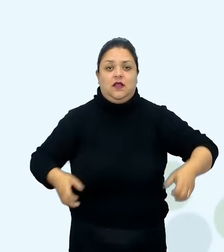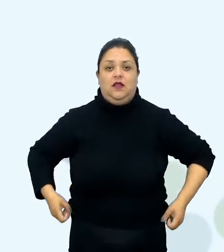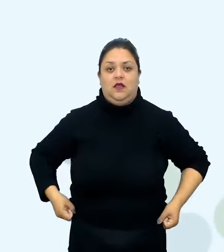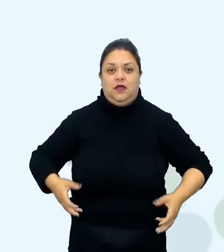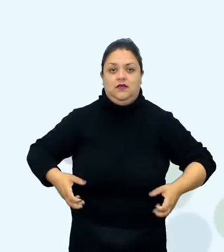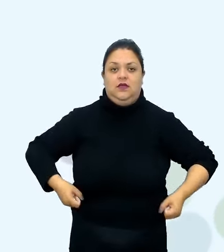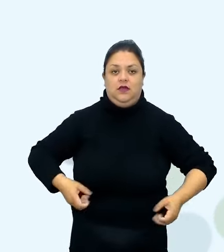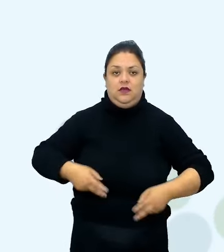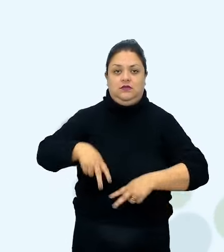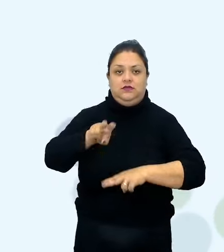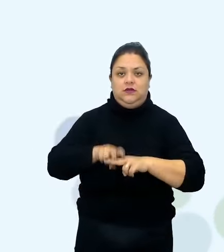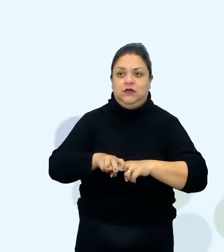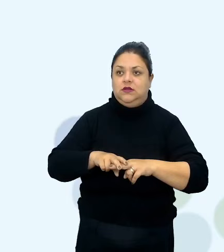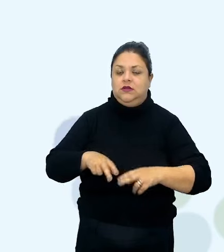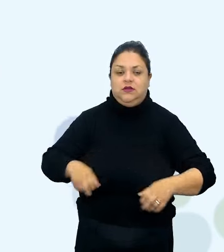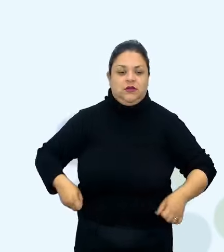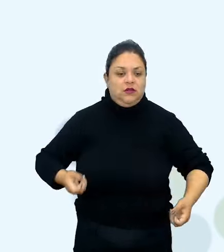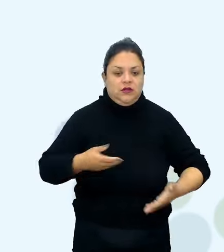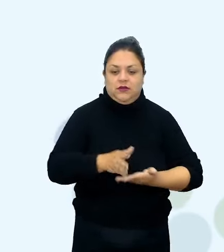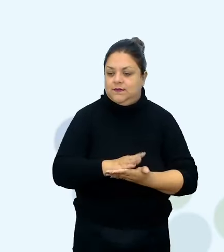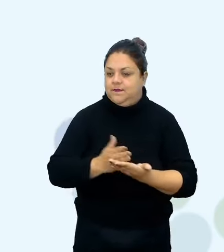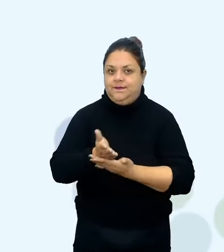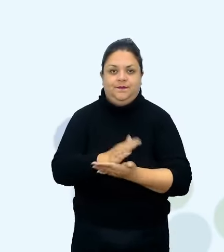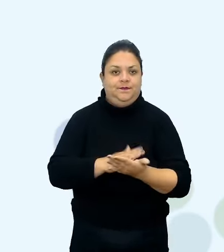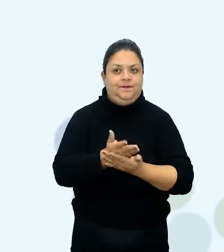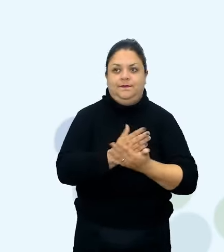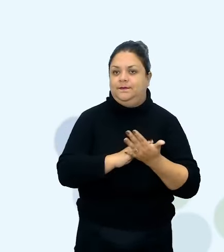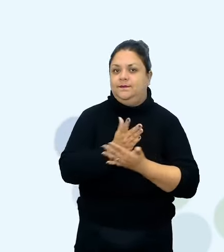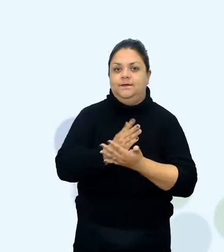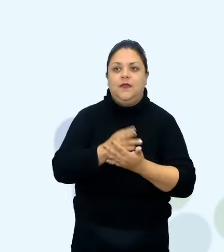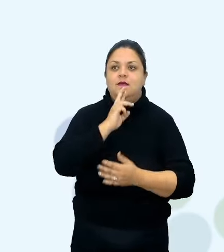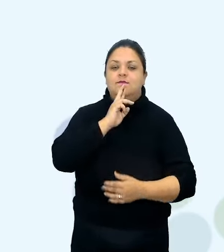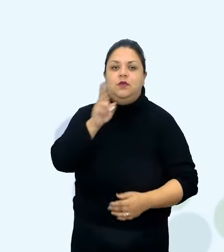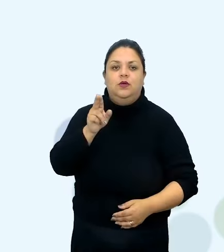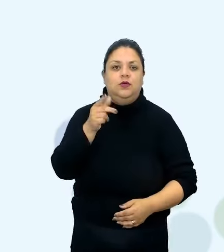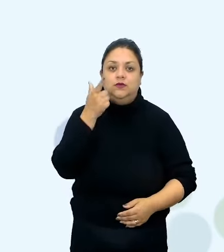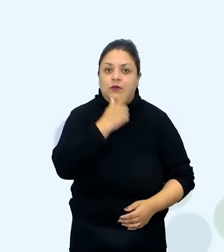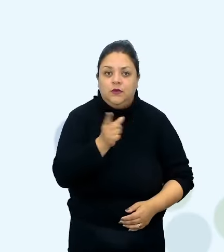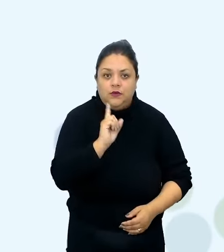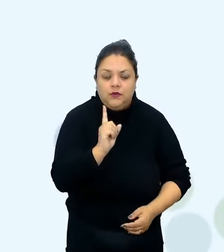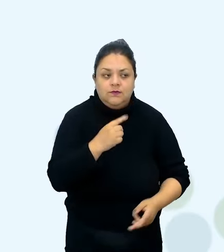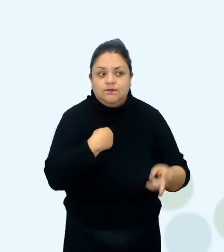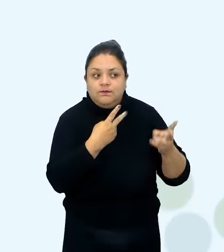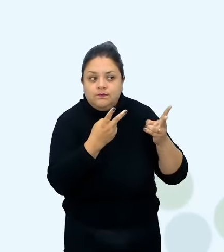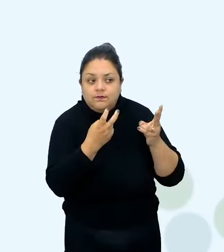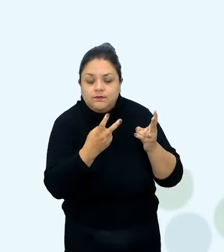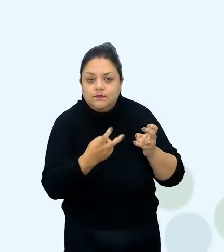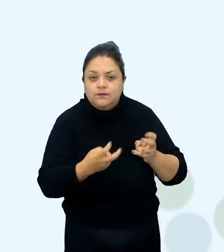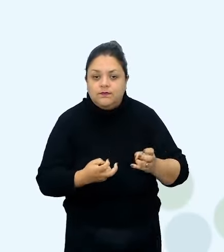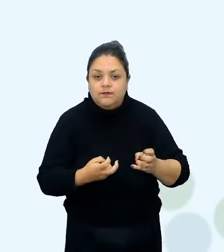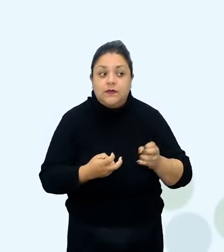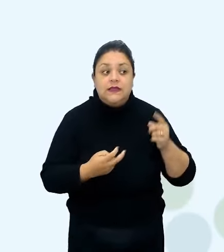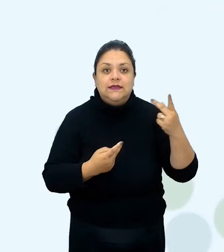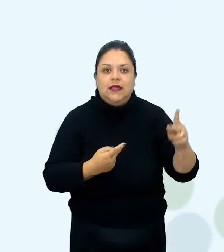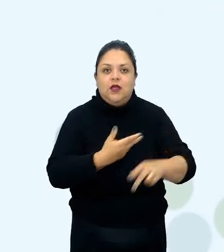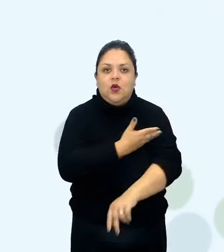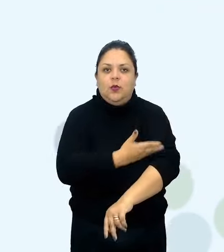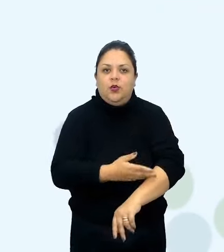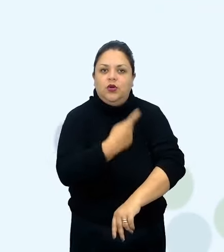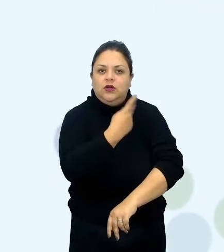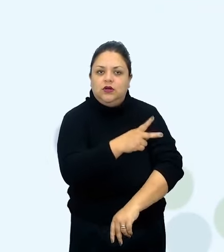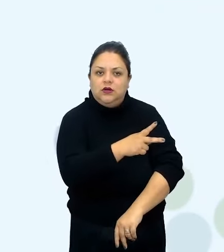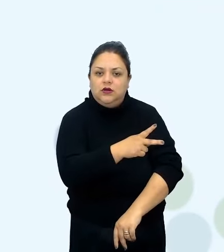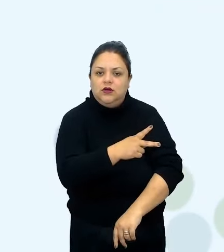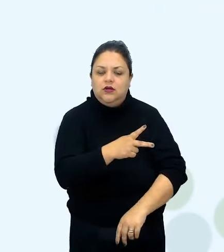E não conseguem corresponder àquilo que a gente está trazendo. Então, quando eu vejo estado biocomportamental, eu tenho que ter